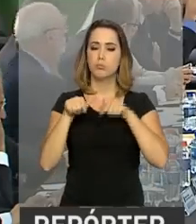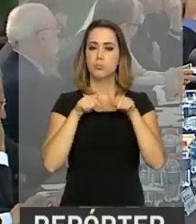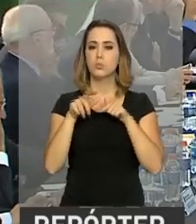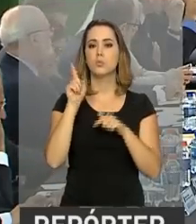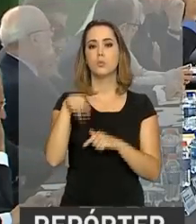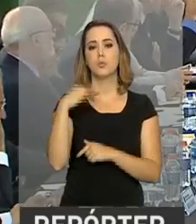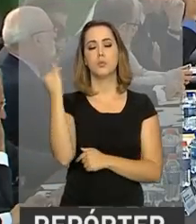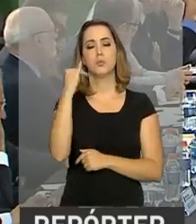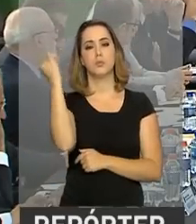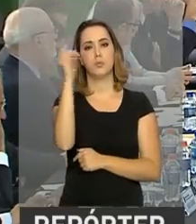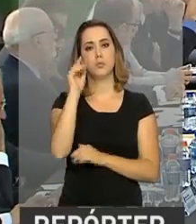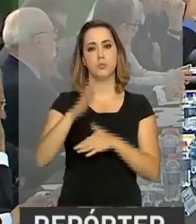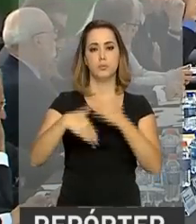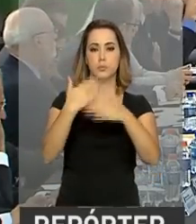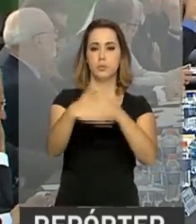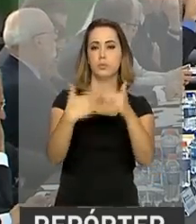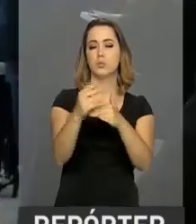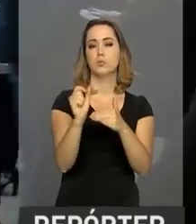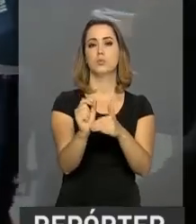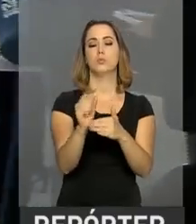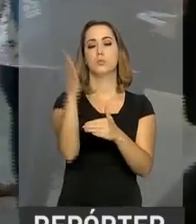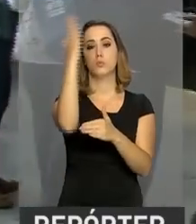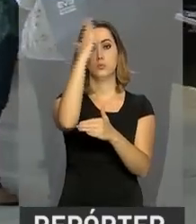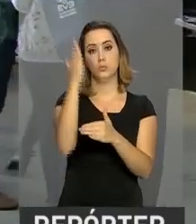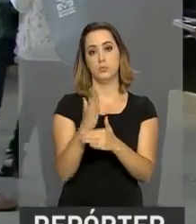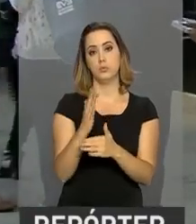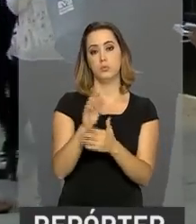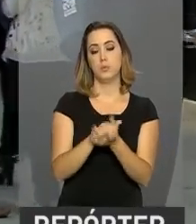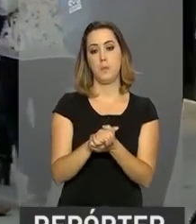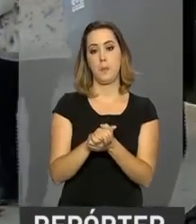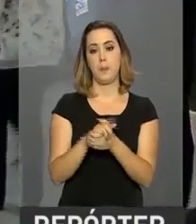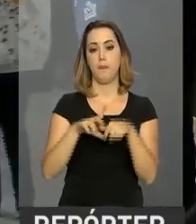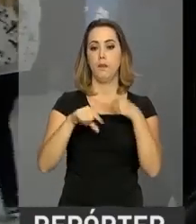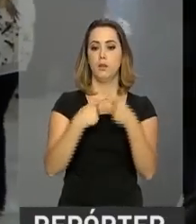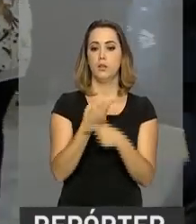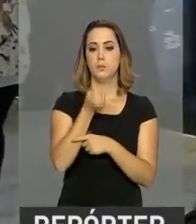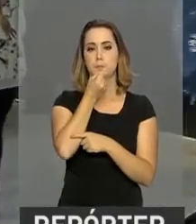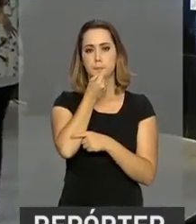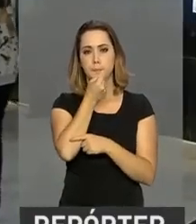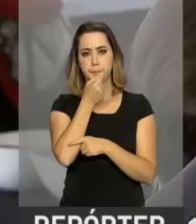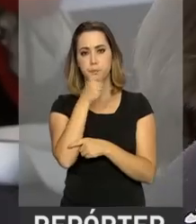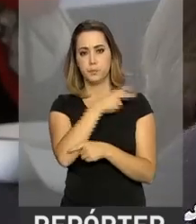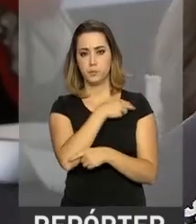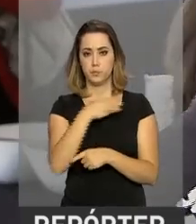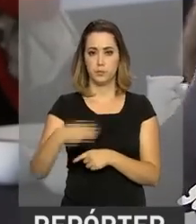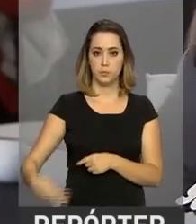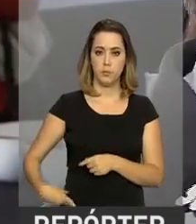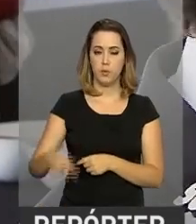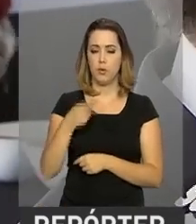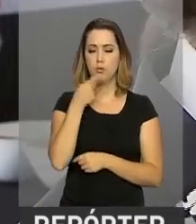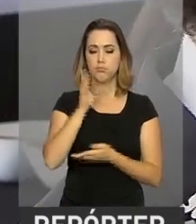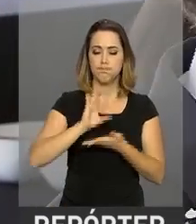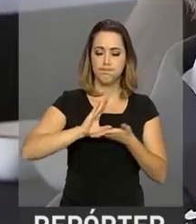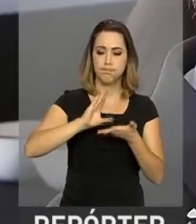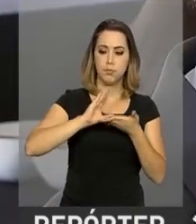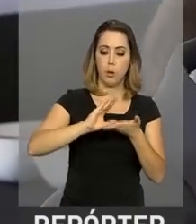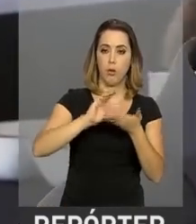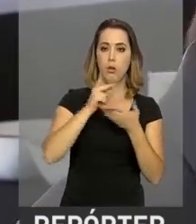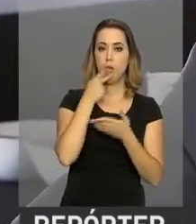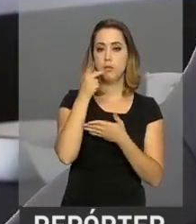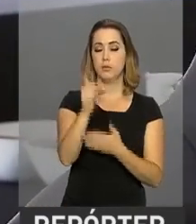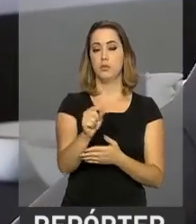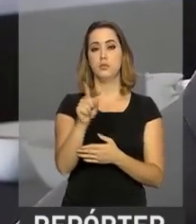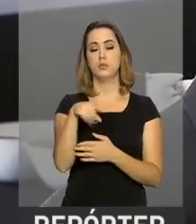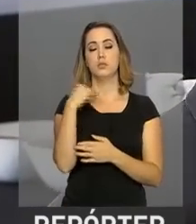para aumentar a capacidade do Brasil de crescer. E logo depois da fala do ministro, muitos conselheiros reforçaram a necessidade de